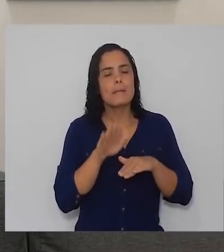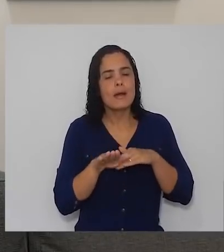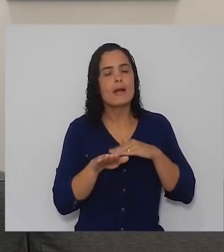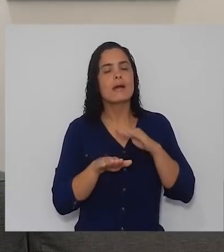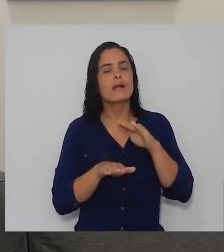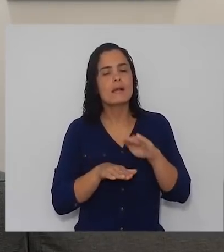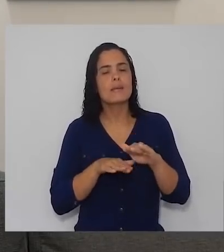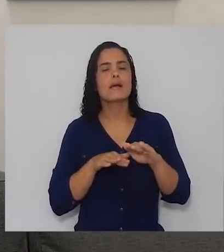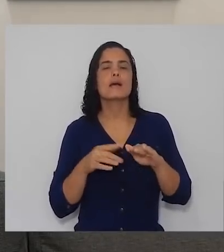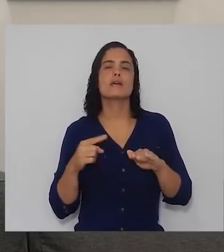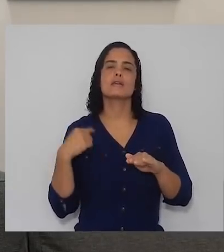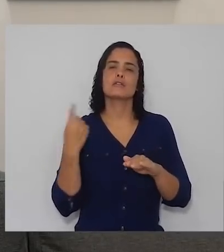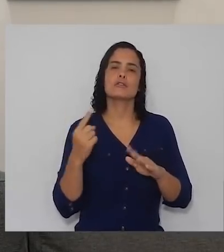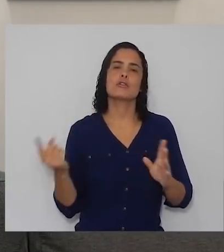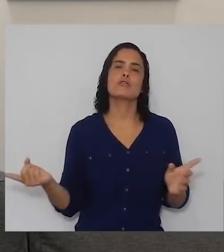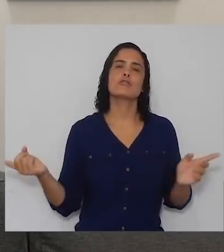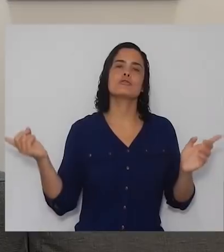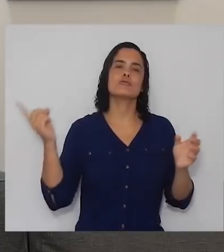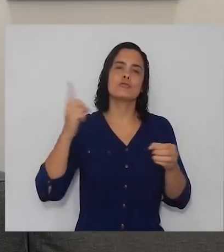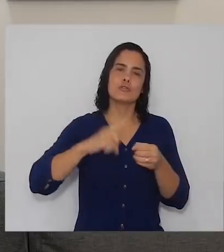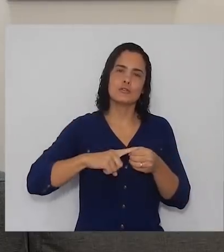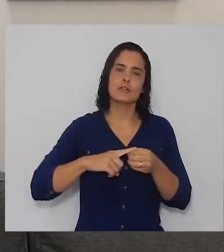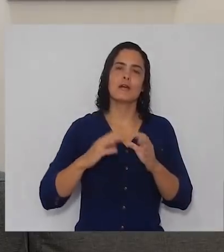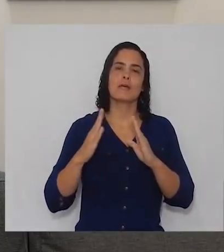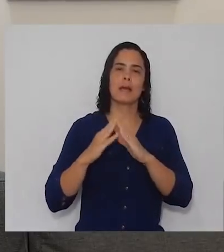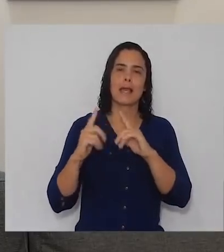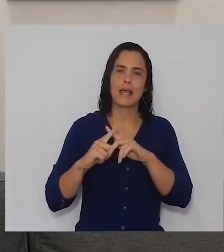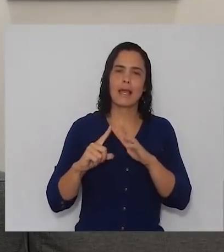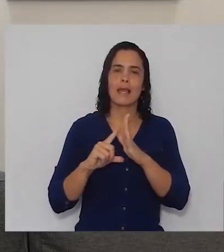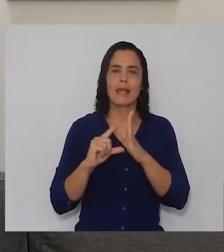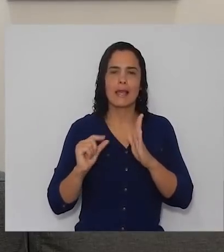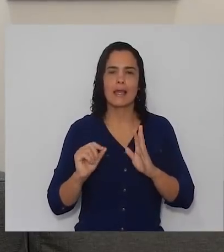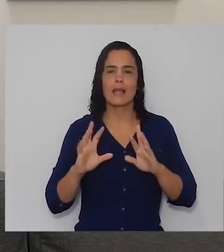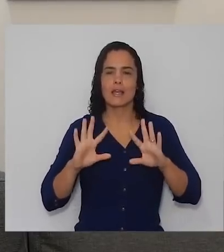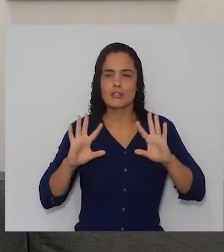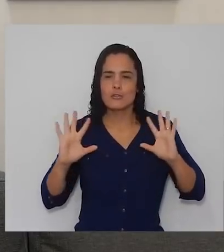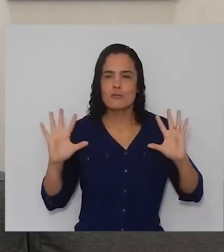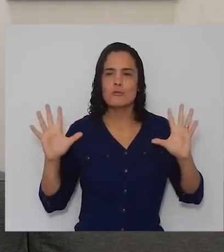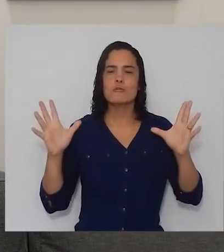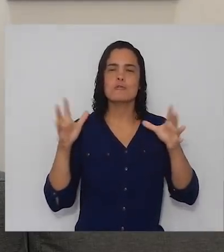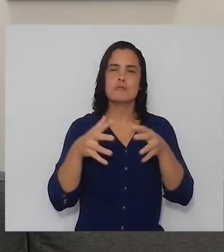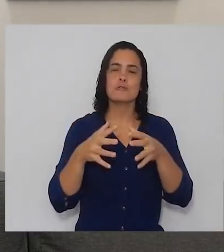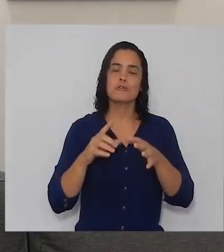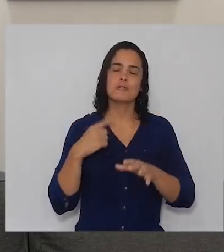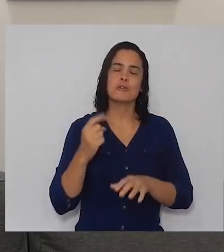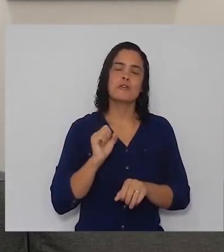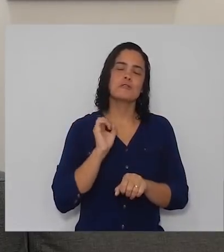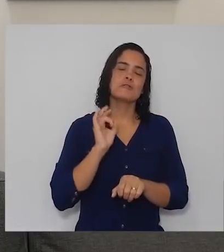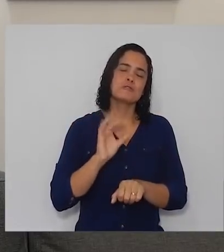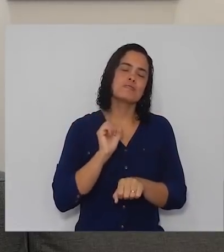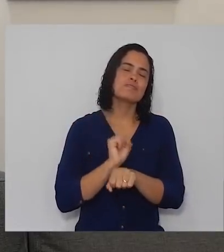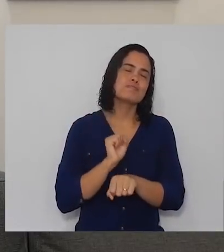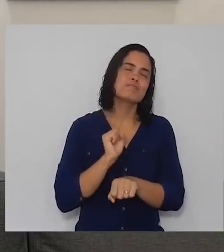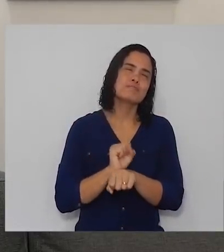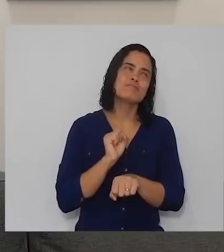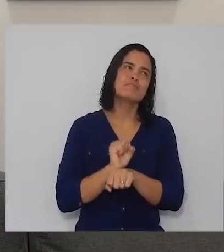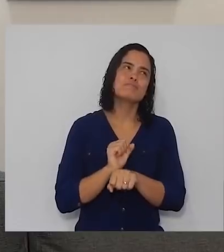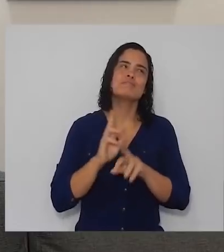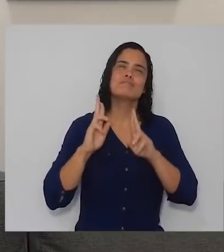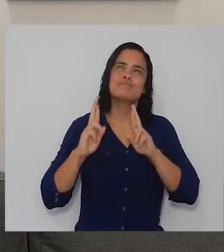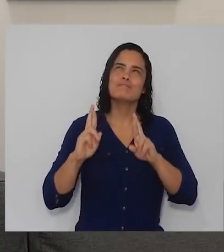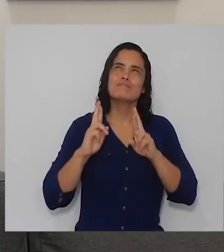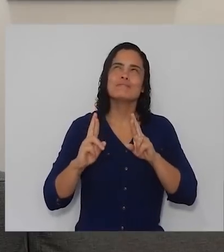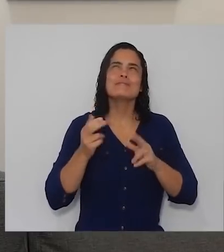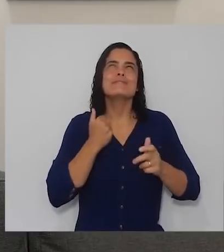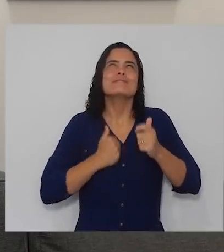poucos nós vamos dando mais informações sobre o tempo do nosso retorno. Por enquanto, é só expectativa. Por enquanto, é só